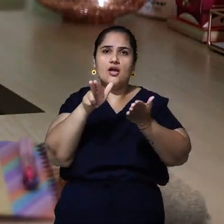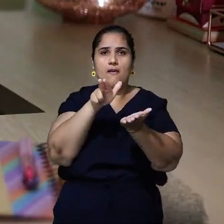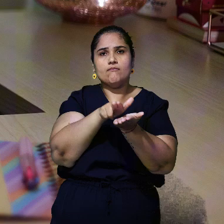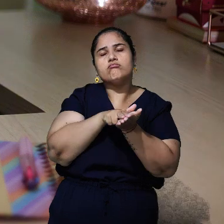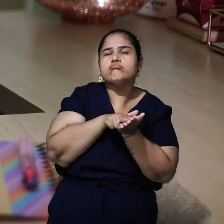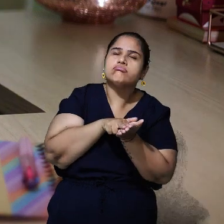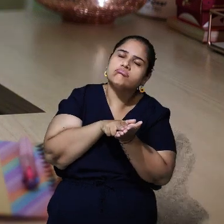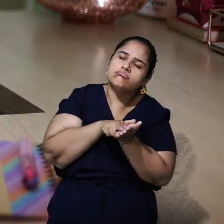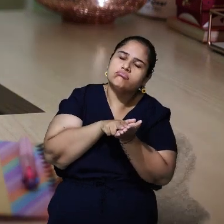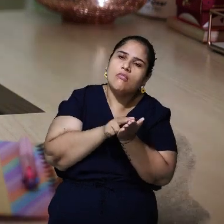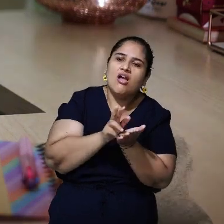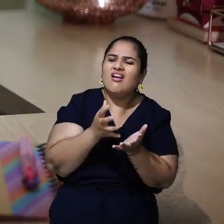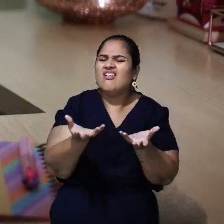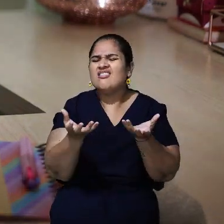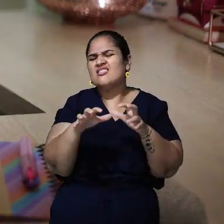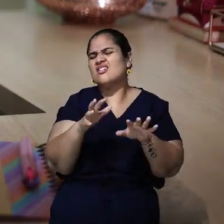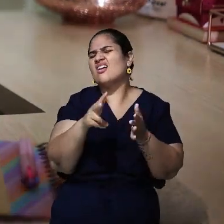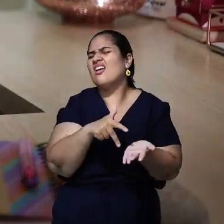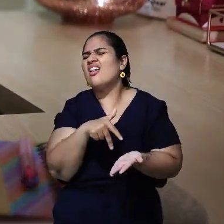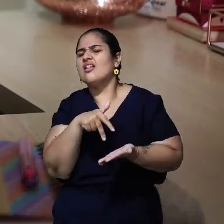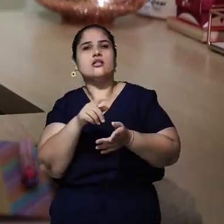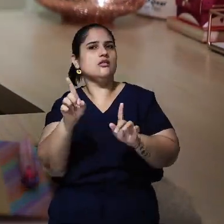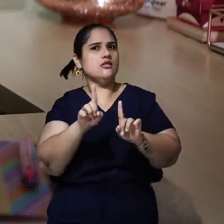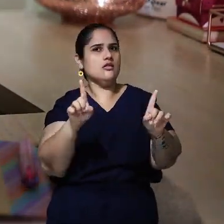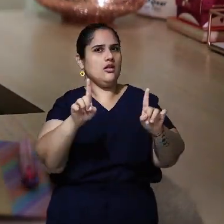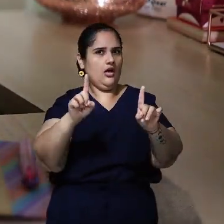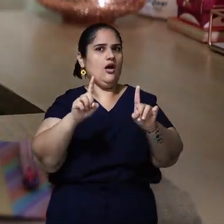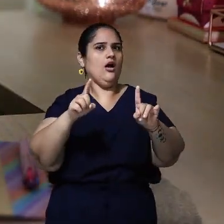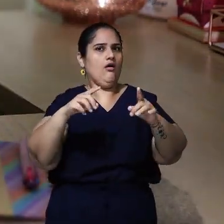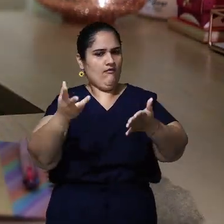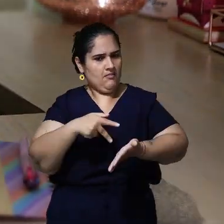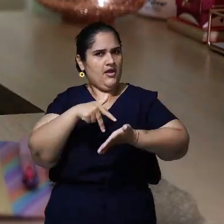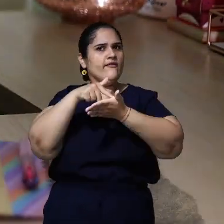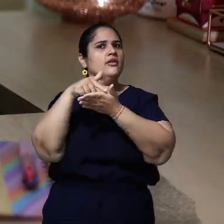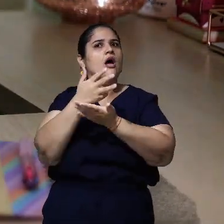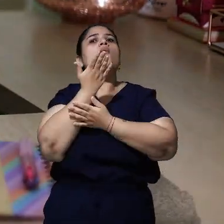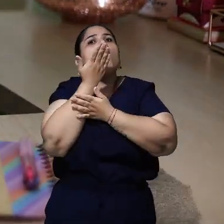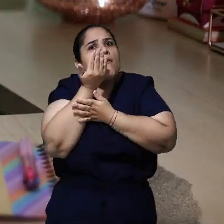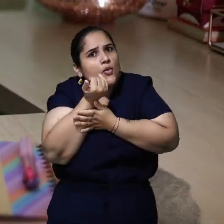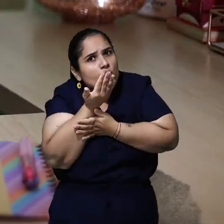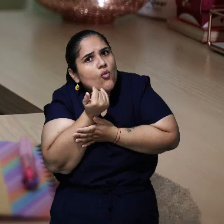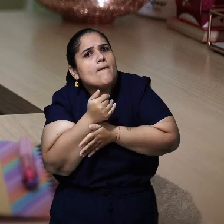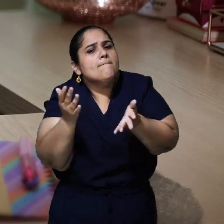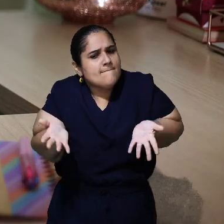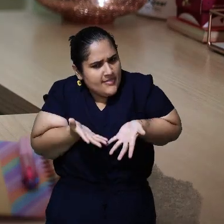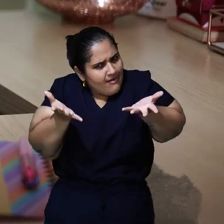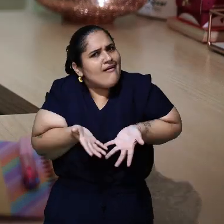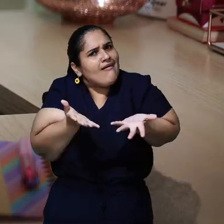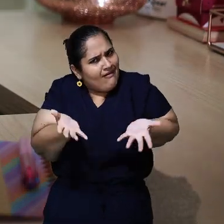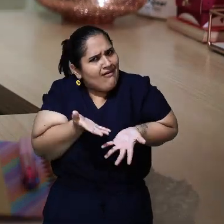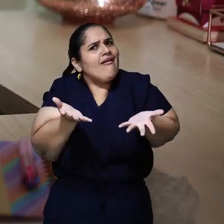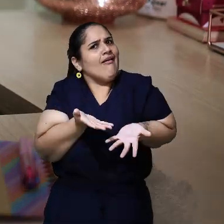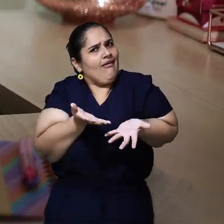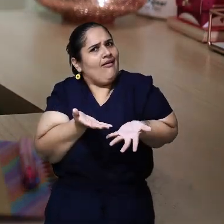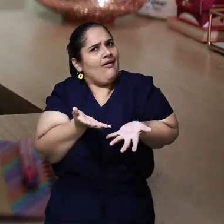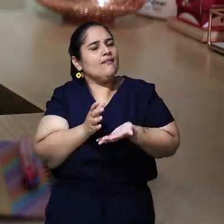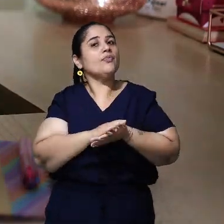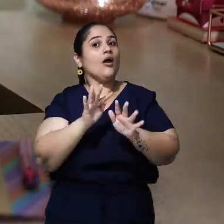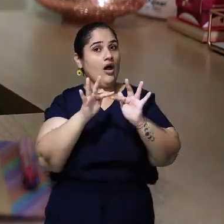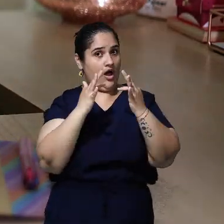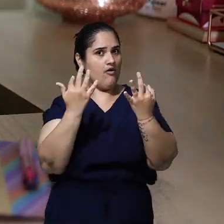vamos lá, vamos levantar da cama agora, vamos tentar se alimentar pelo menos um pouco. Então, a família